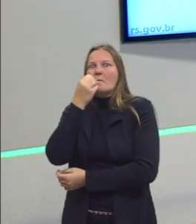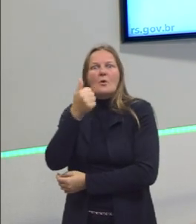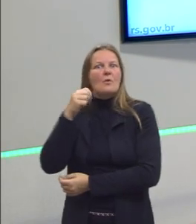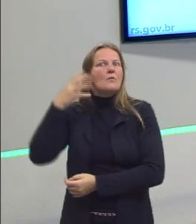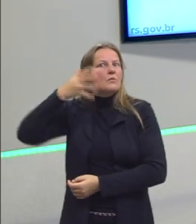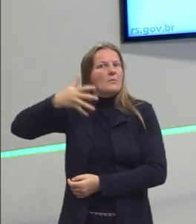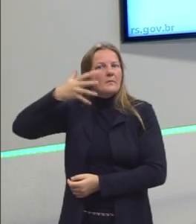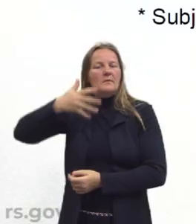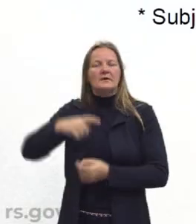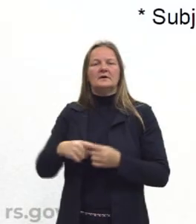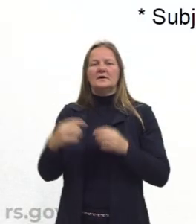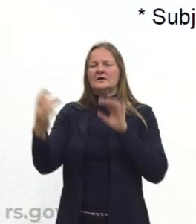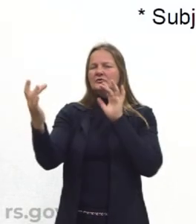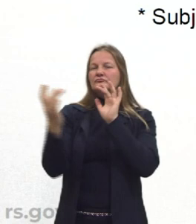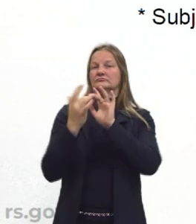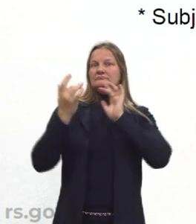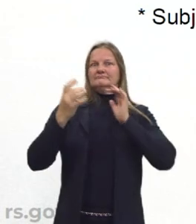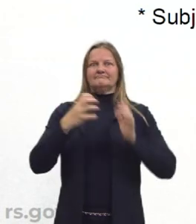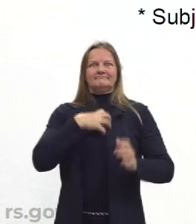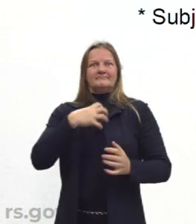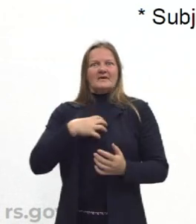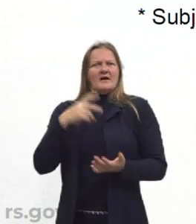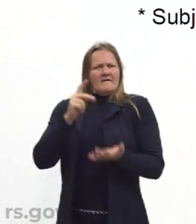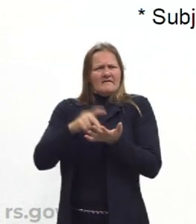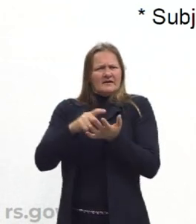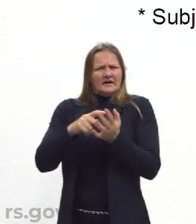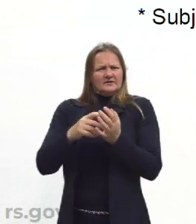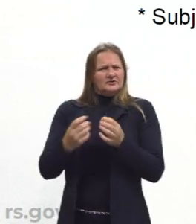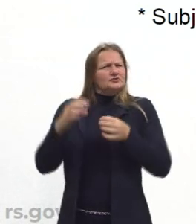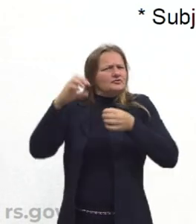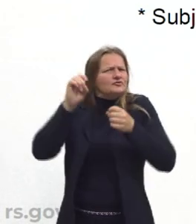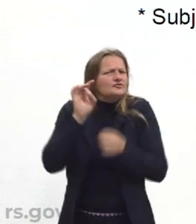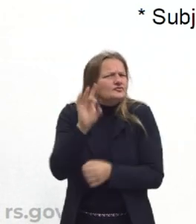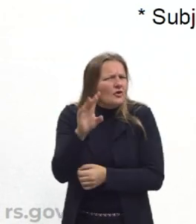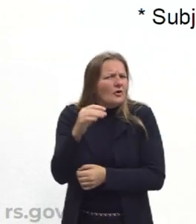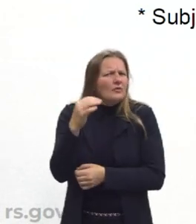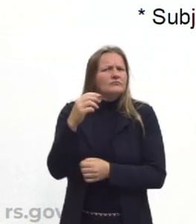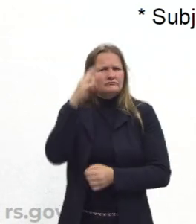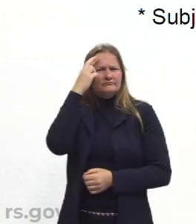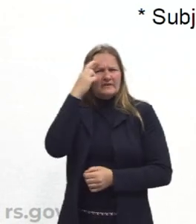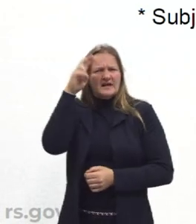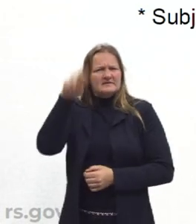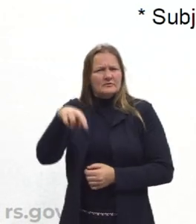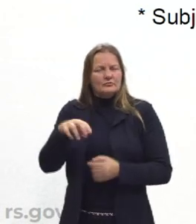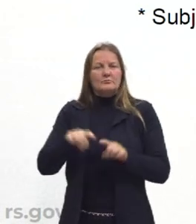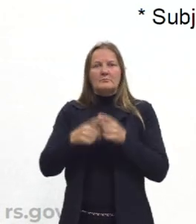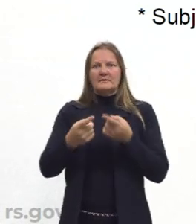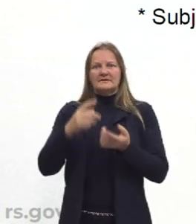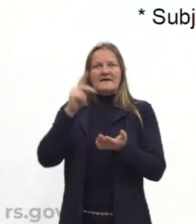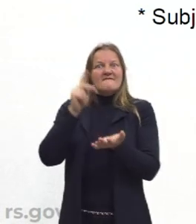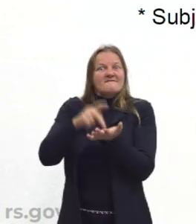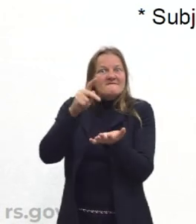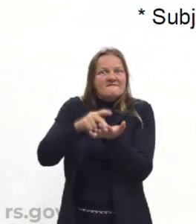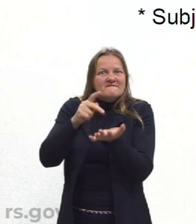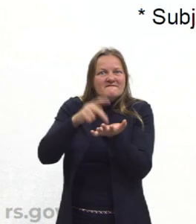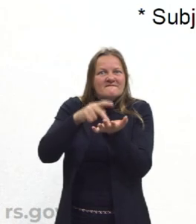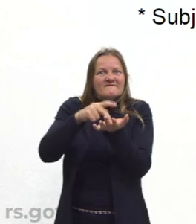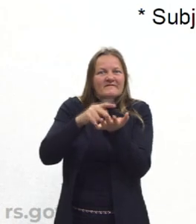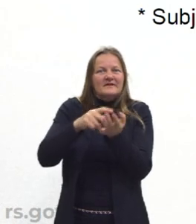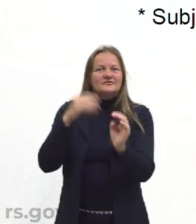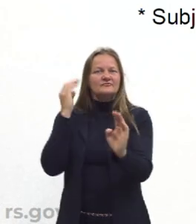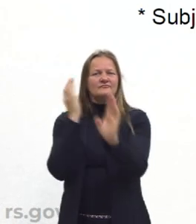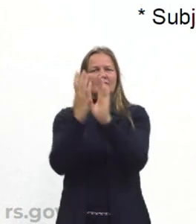começa a tocar ele que a verdade não estava somente na razão mas a verdade poderia ser